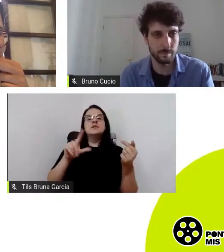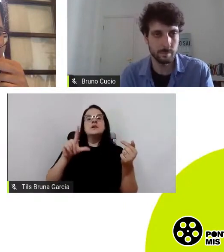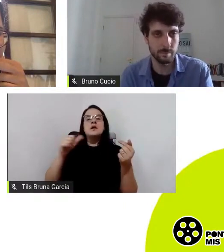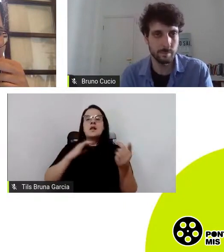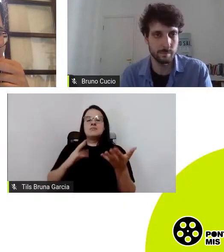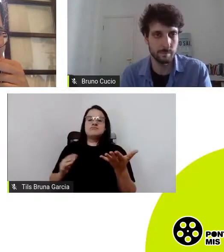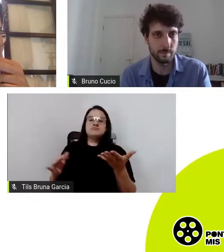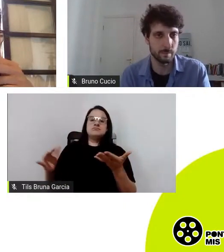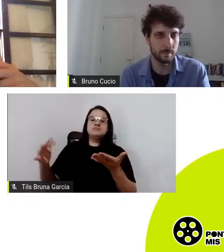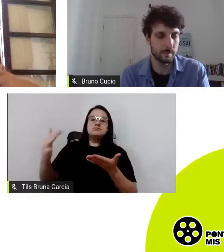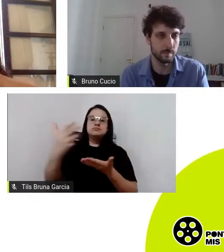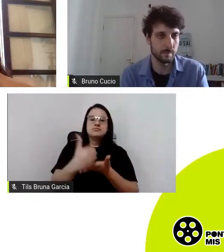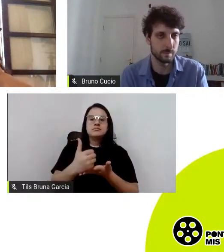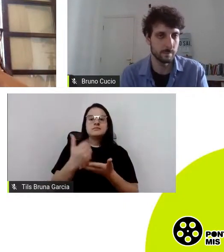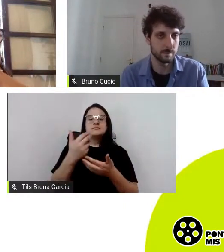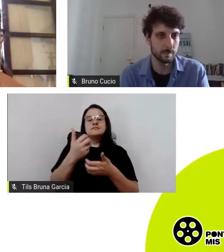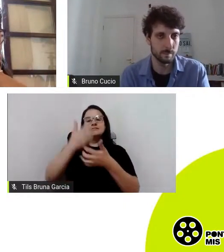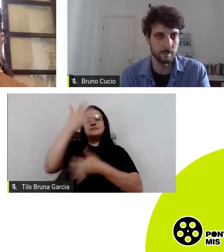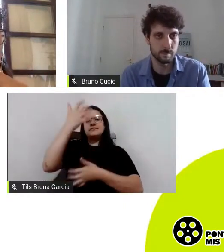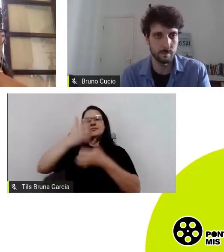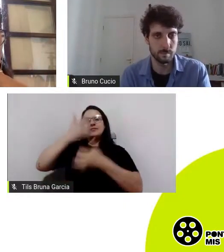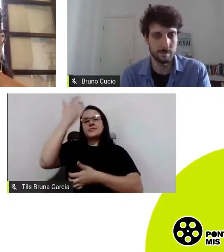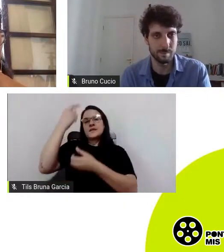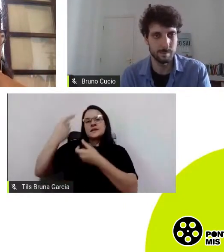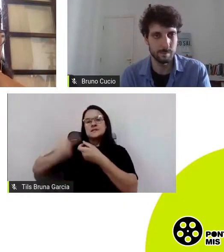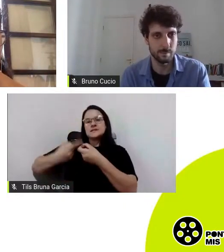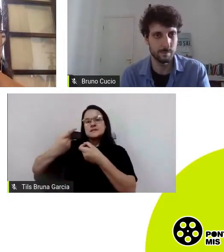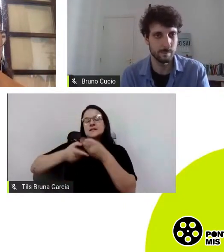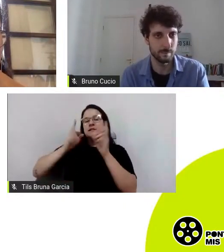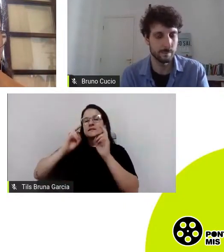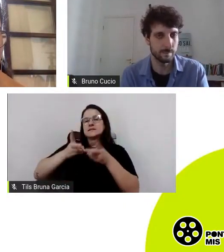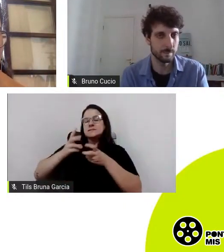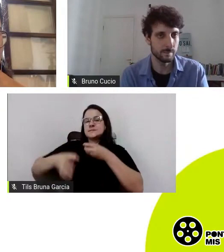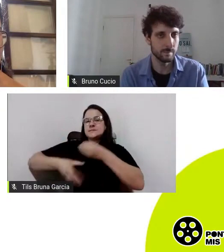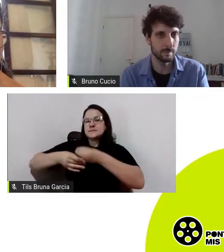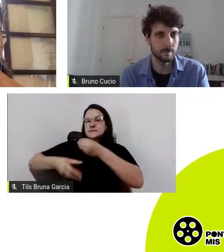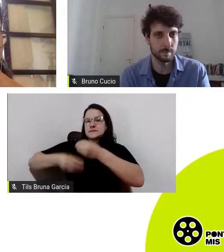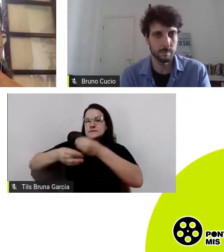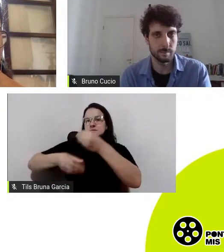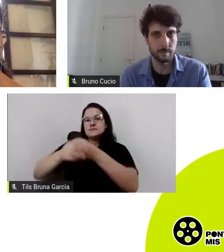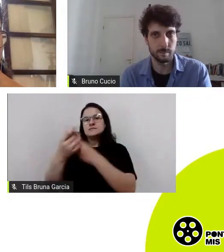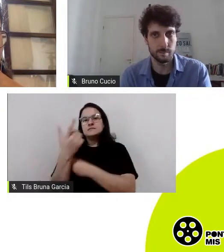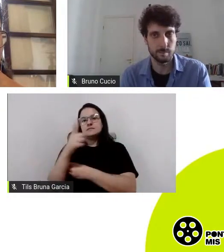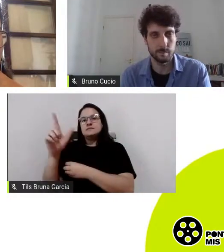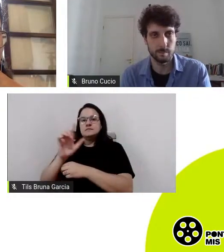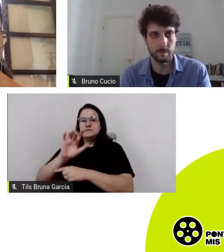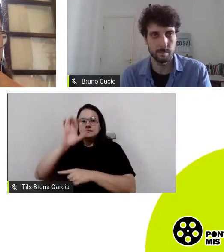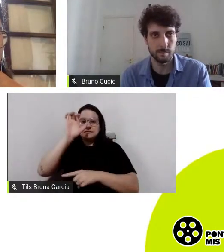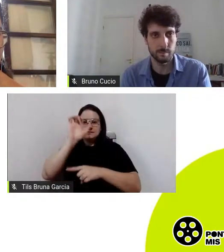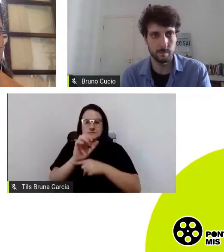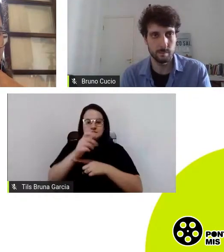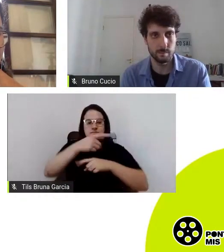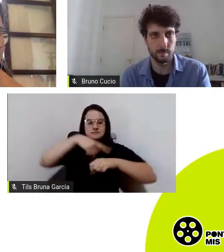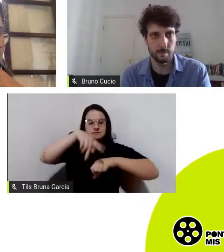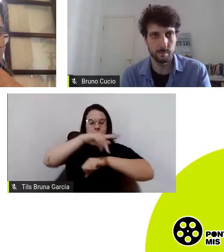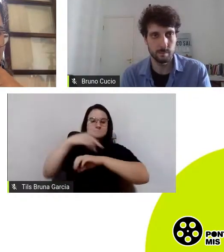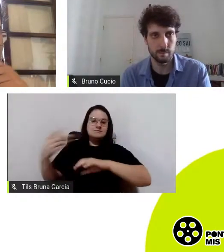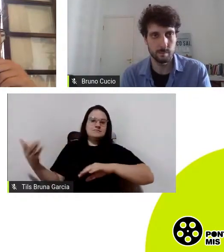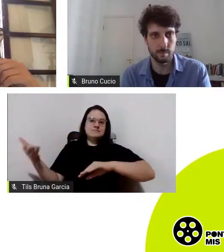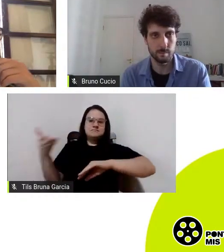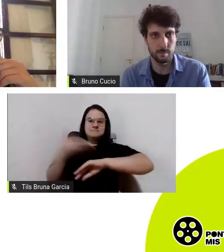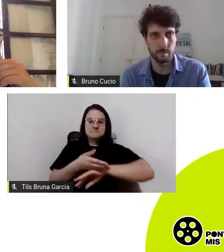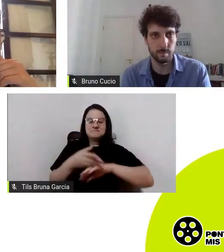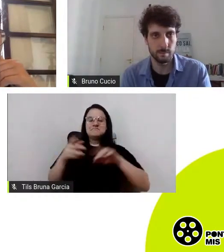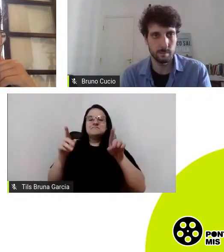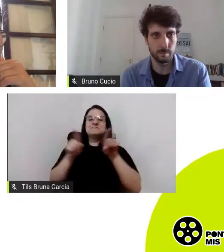de muitas cidades e cada vez a gente vai agregando também outros estados e países que acabam passando aqui pela nossa live